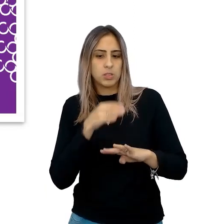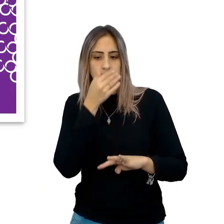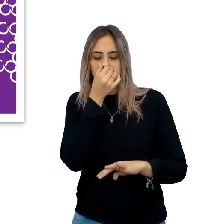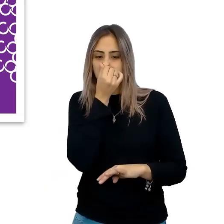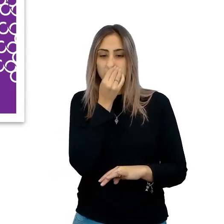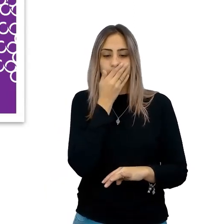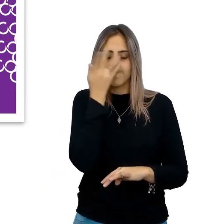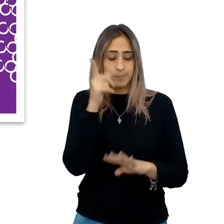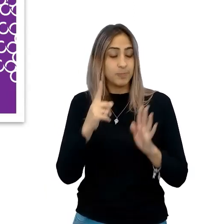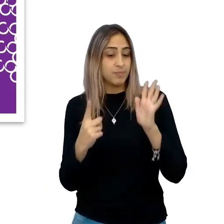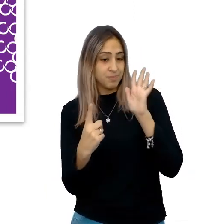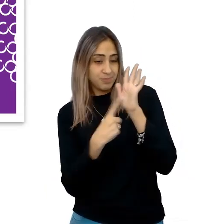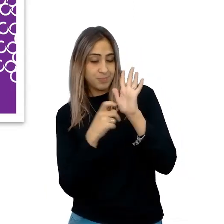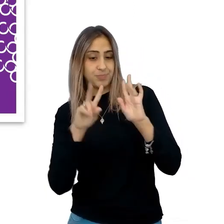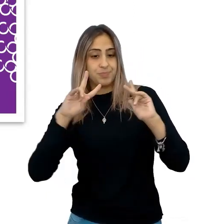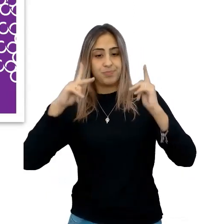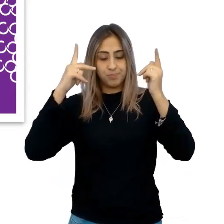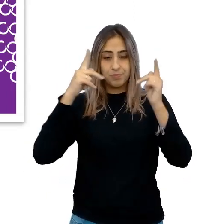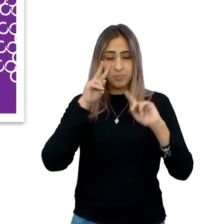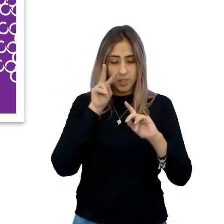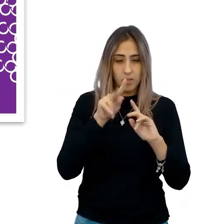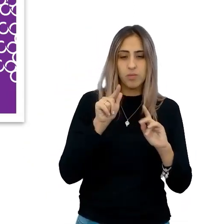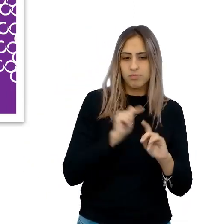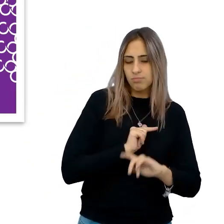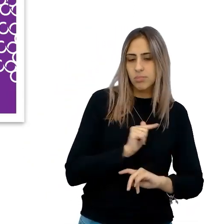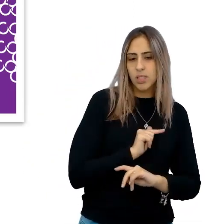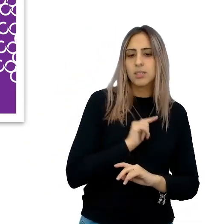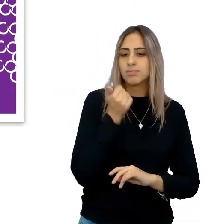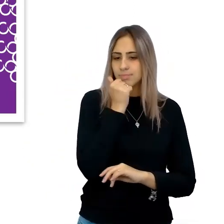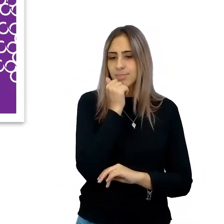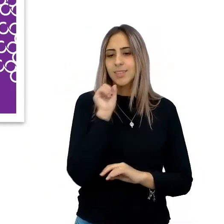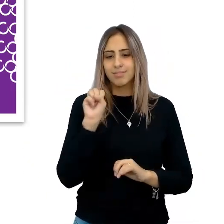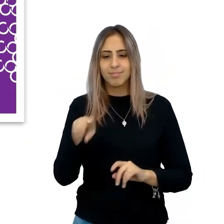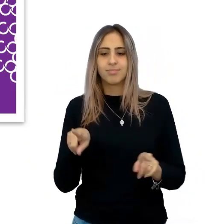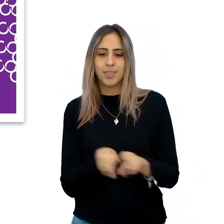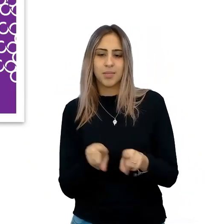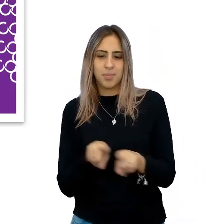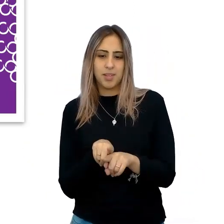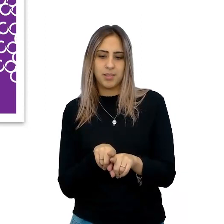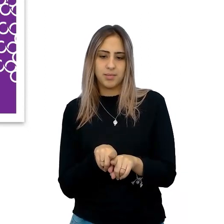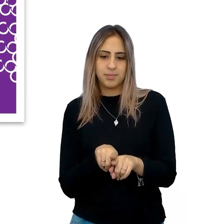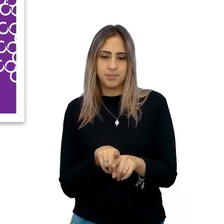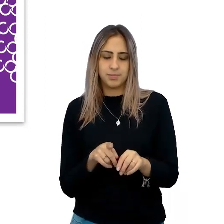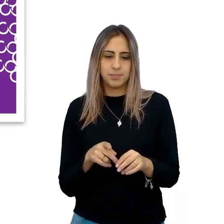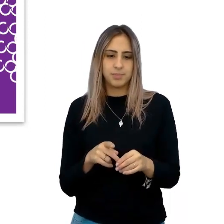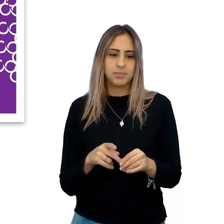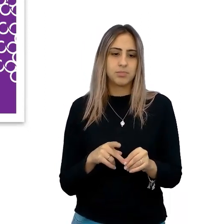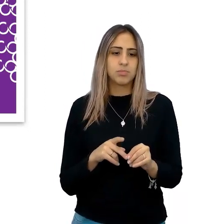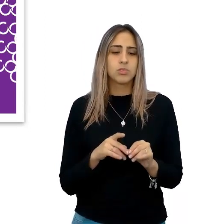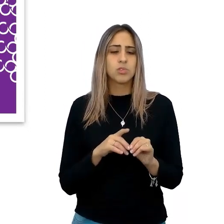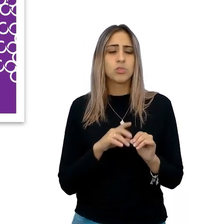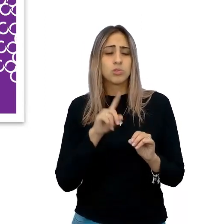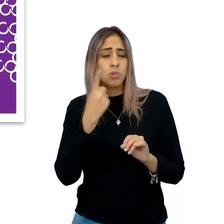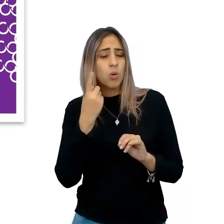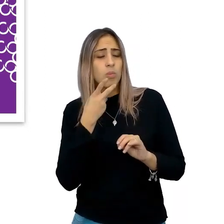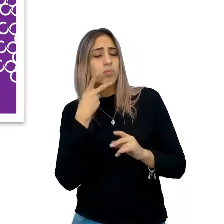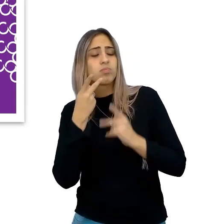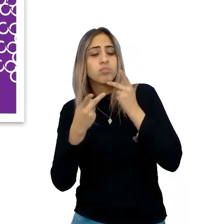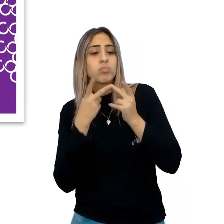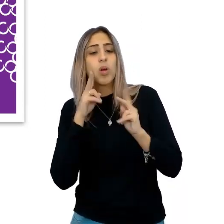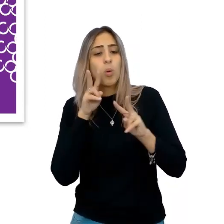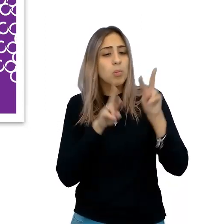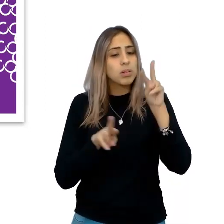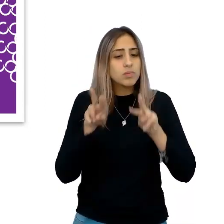vocês clicam nesse link, vocês vão ver que o caderno tem ciências também, tá? Mas só uma observação aí. É